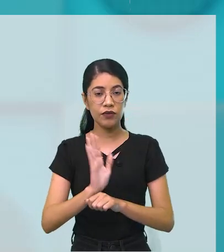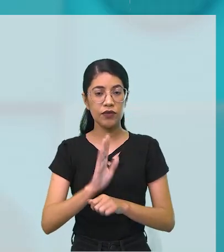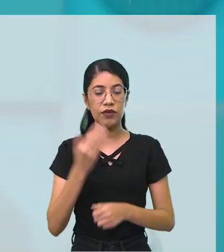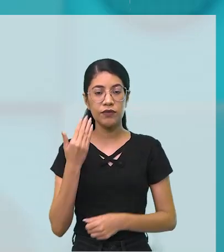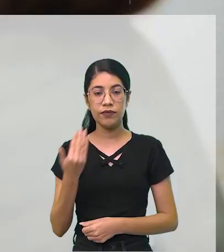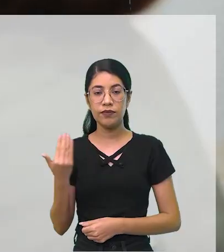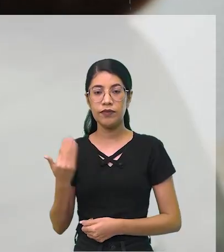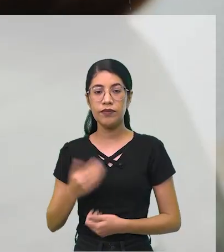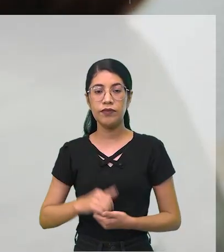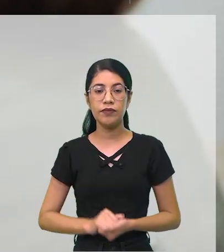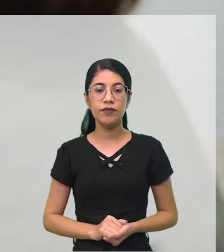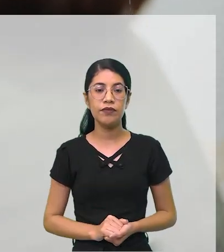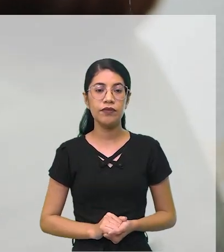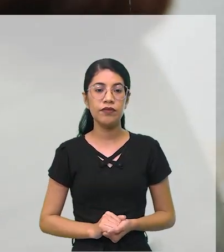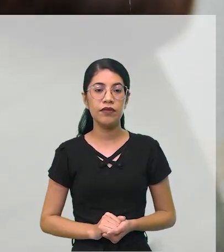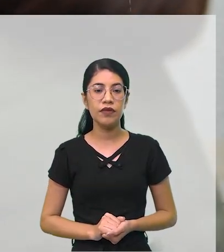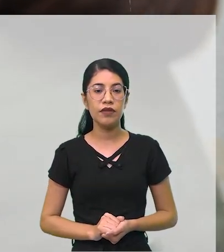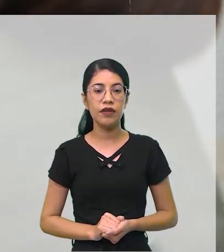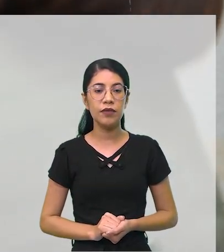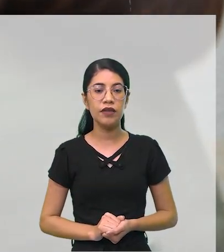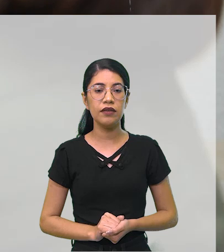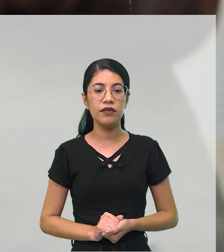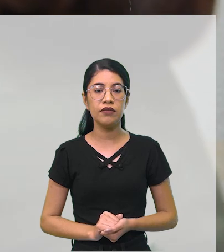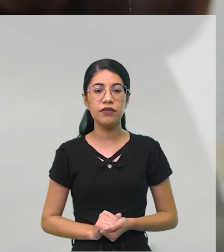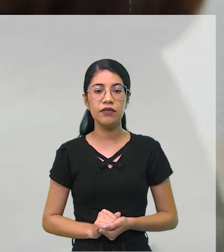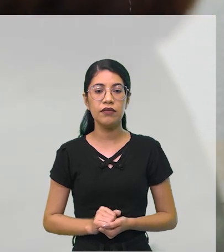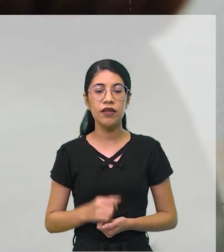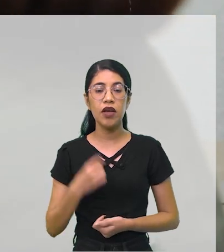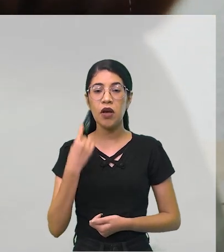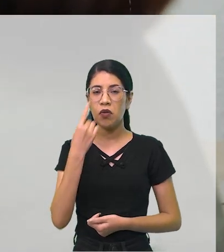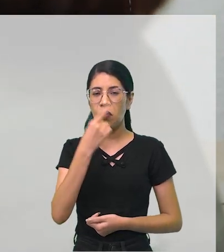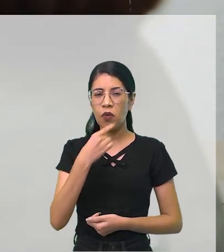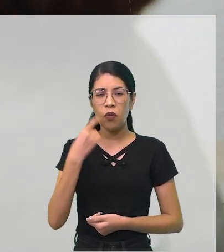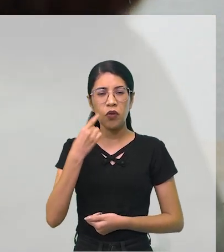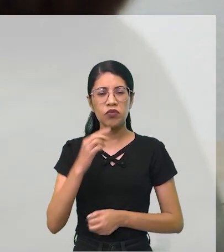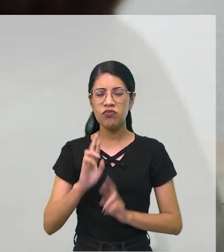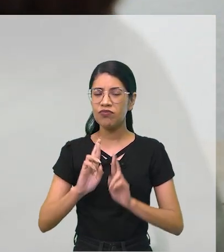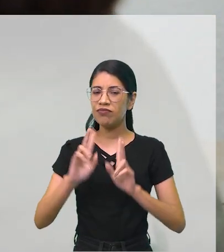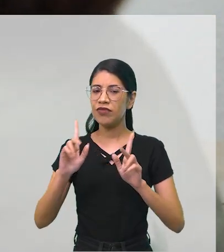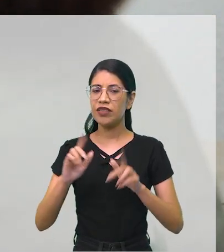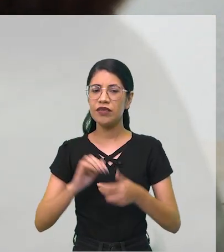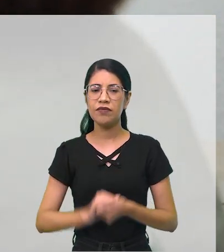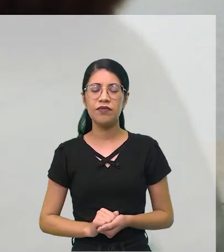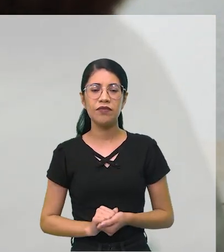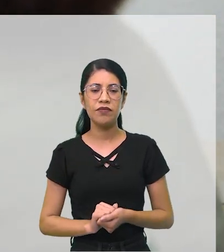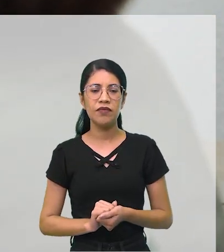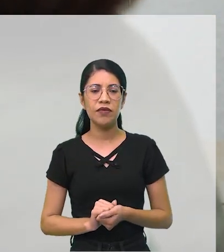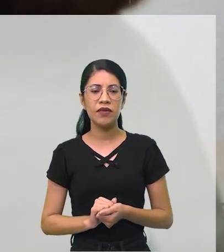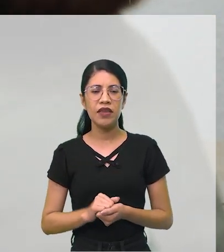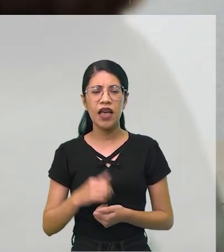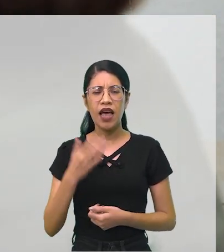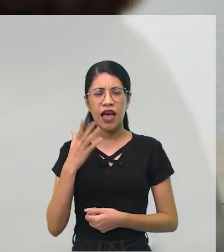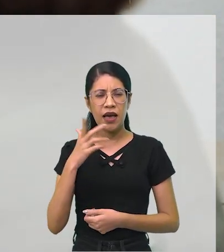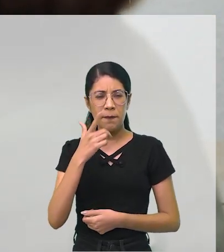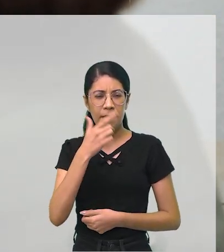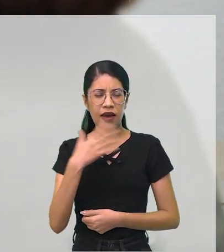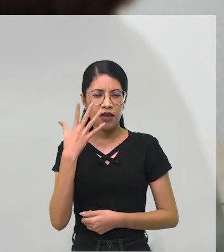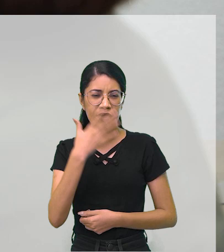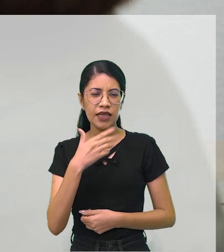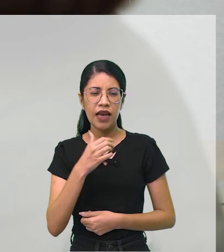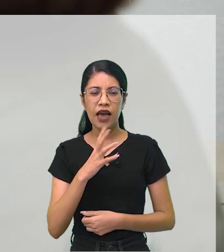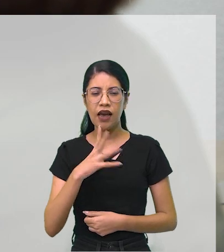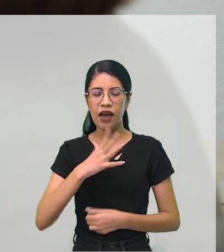vídeo. Eu não tinha esse rosto de hoje. Assim calmo, assim